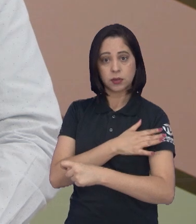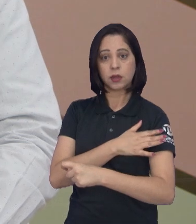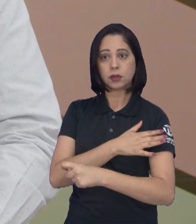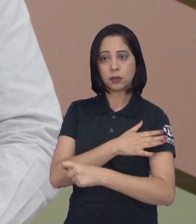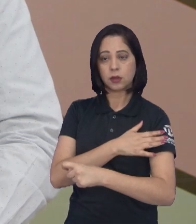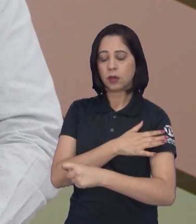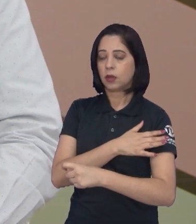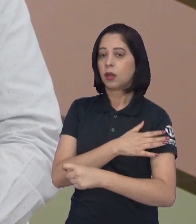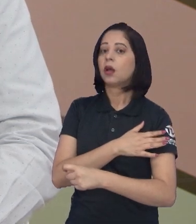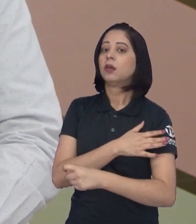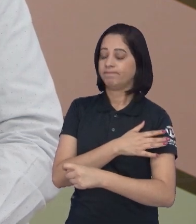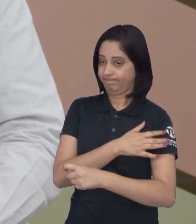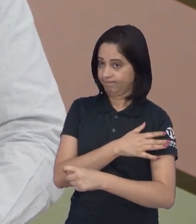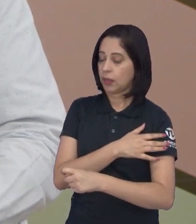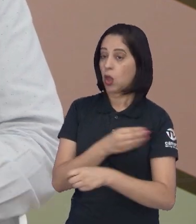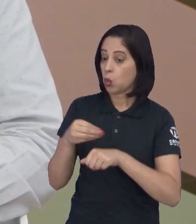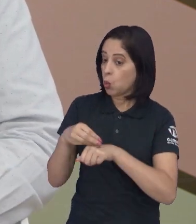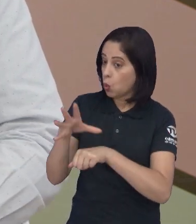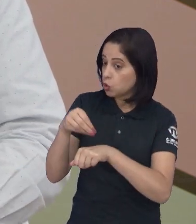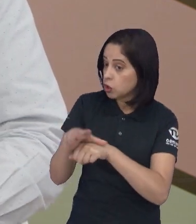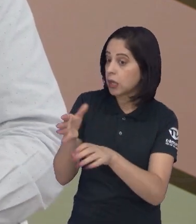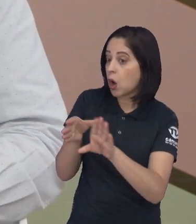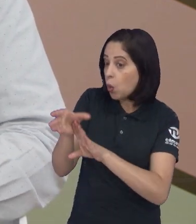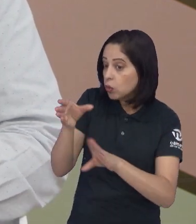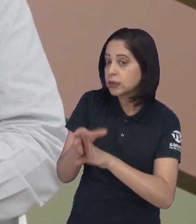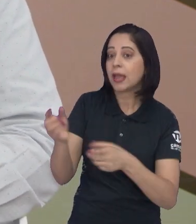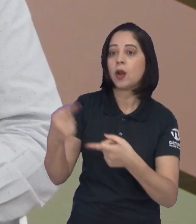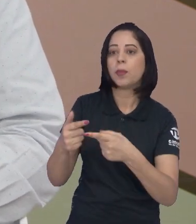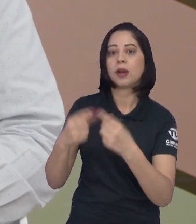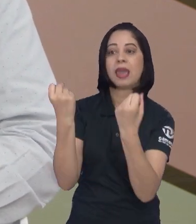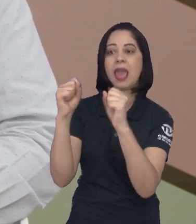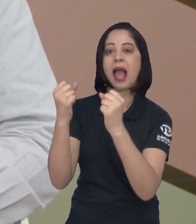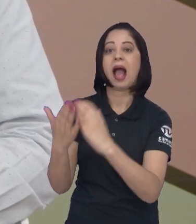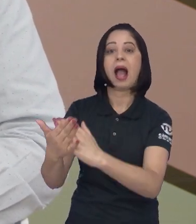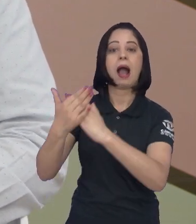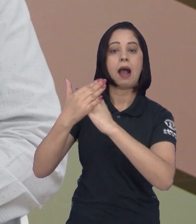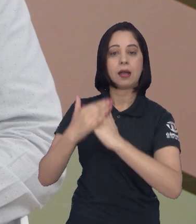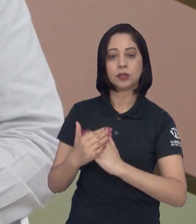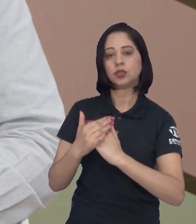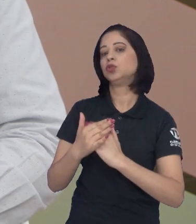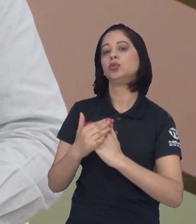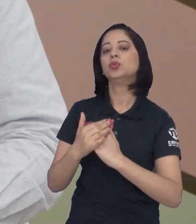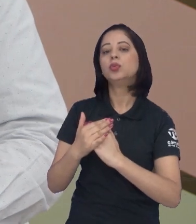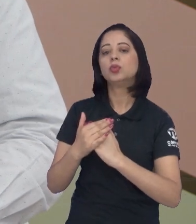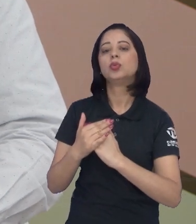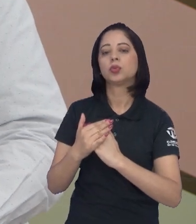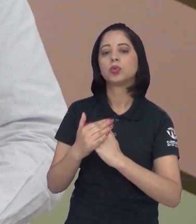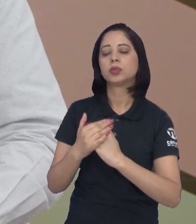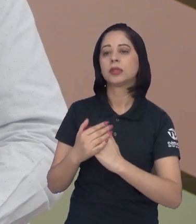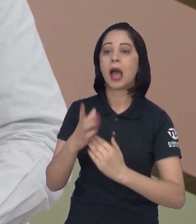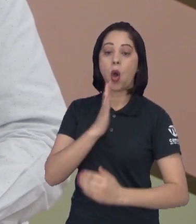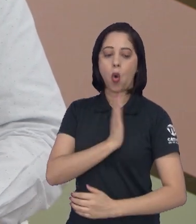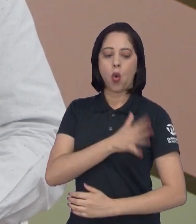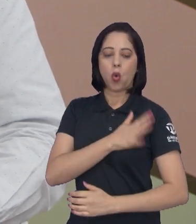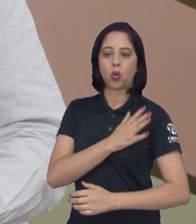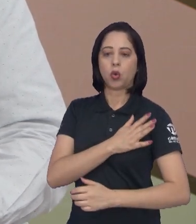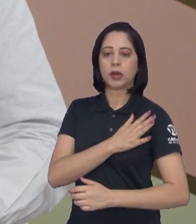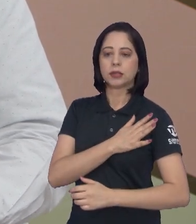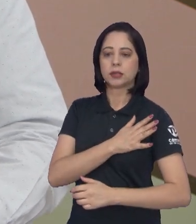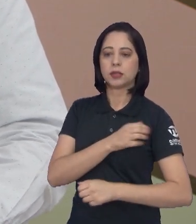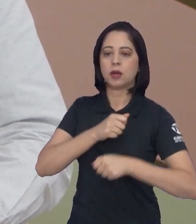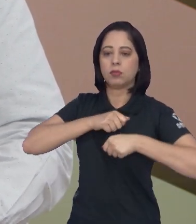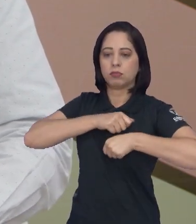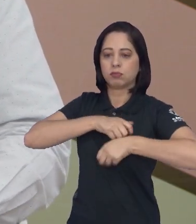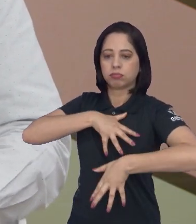remédio ai que bacana endeu então ele ajuda a melhorar o seu sistema cardiovascular o seu sistema